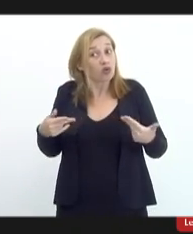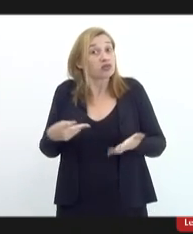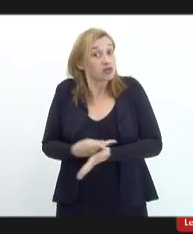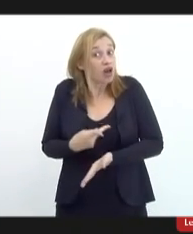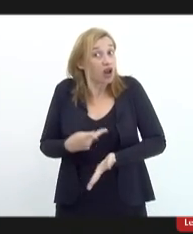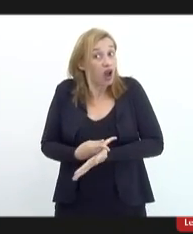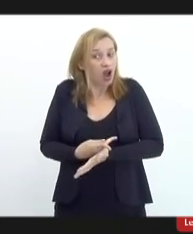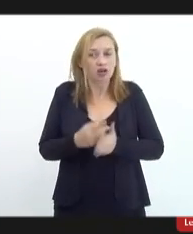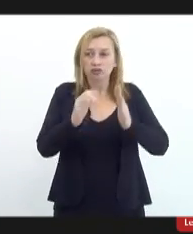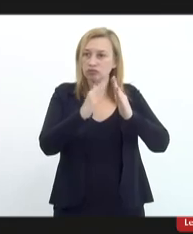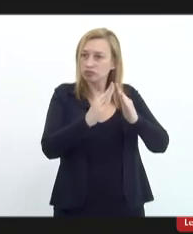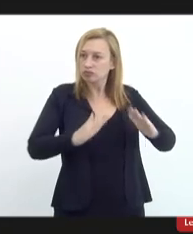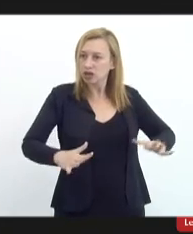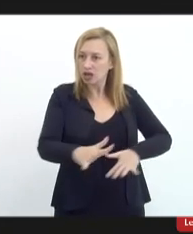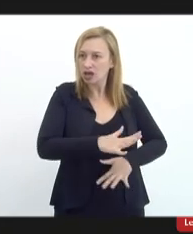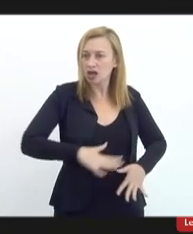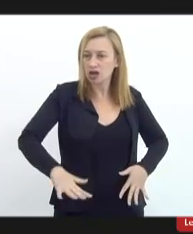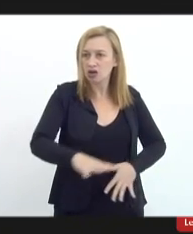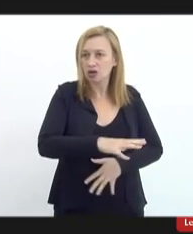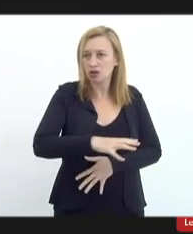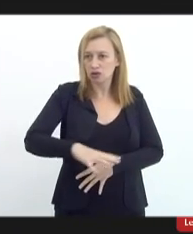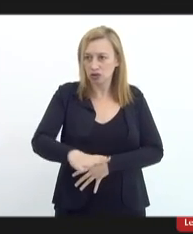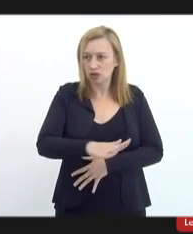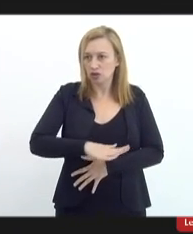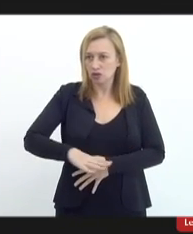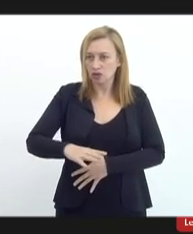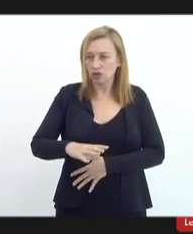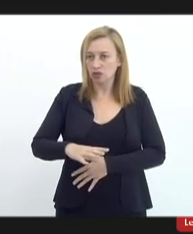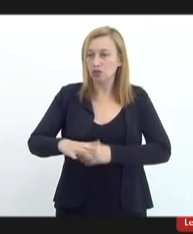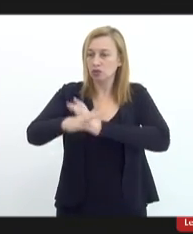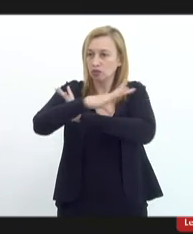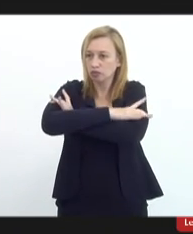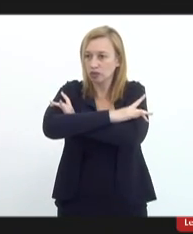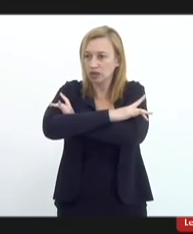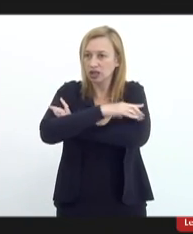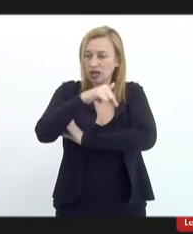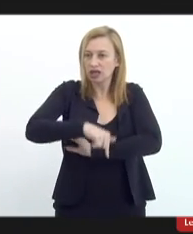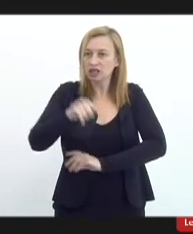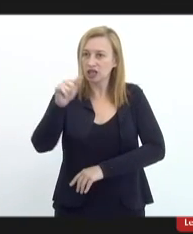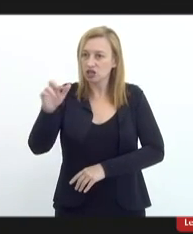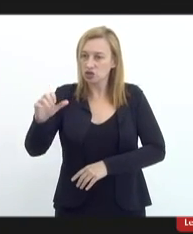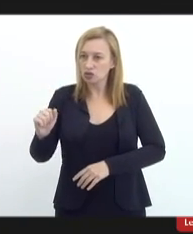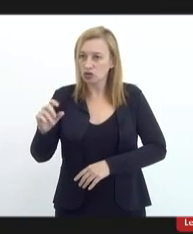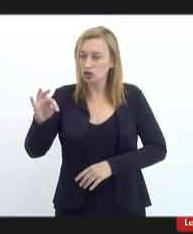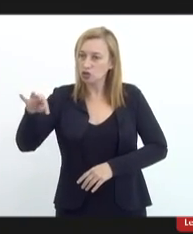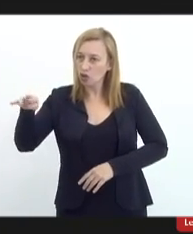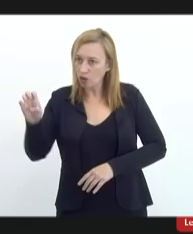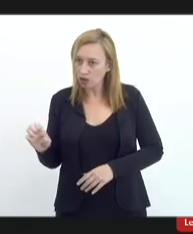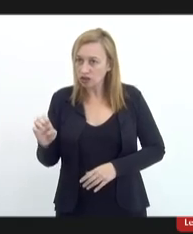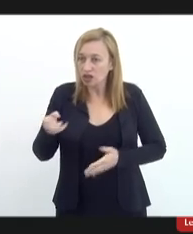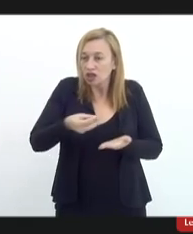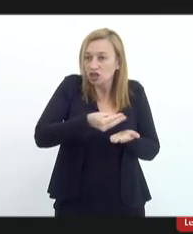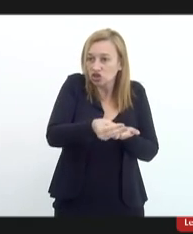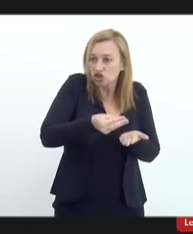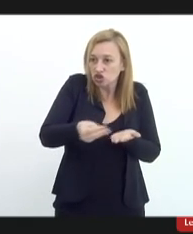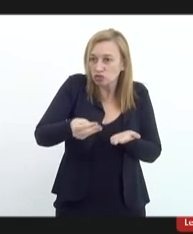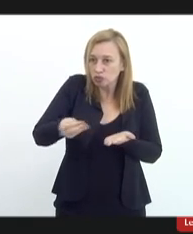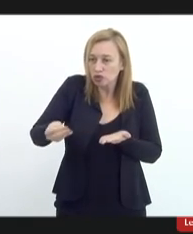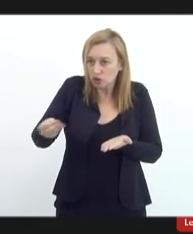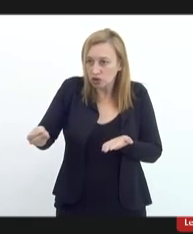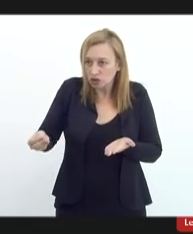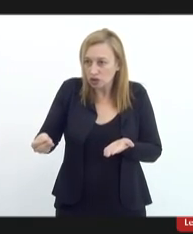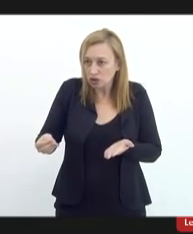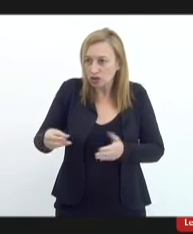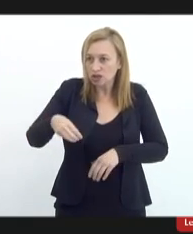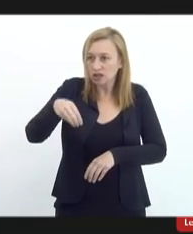inacreditável. Terreiros, Umbanda, na Zona Norte aqui, e que eles fazem distribuição de saquinhos Códigos de